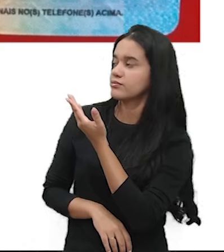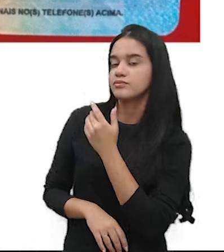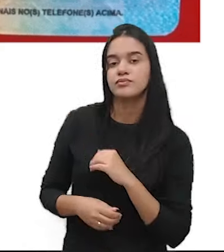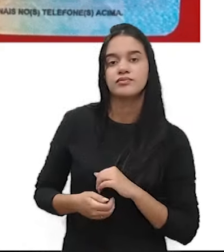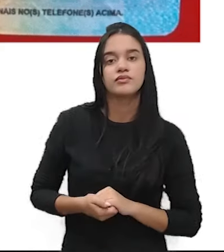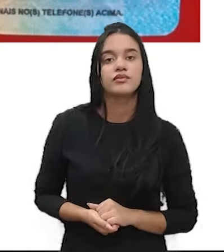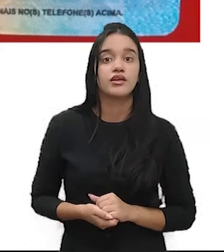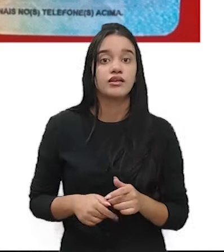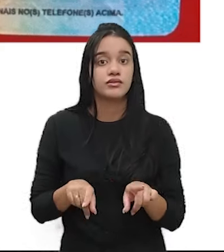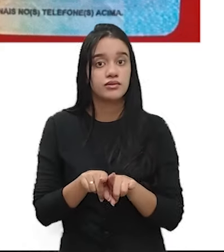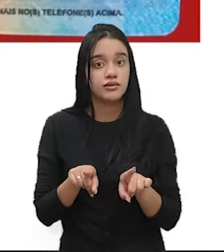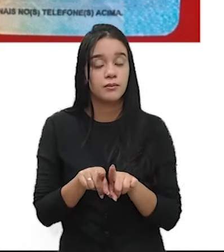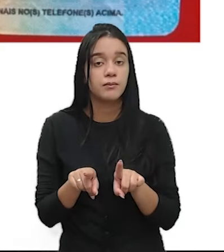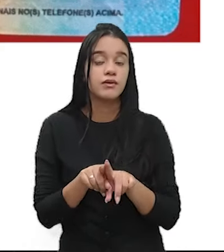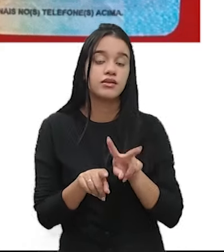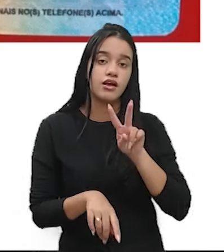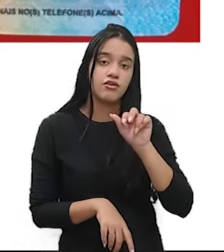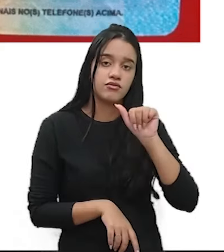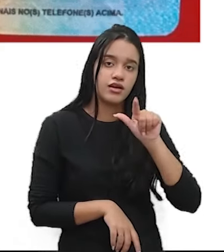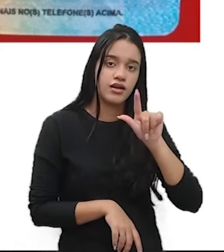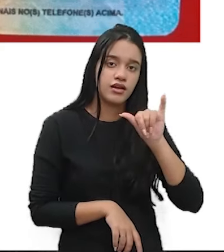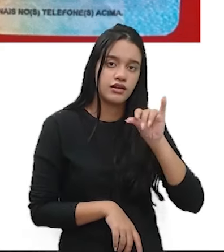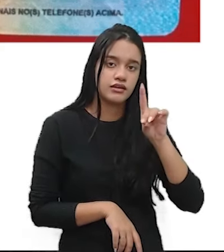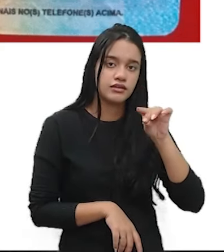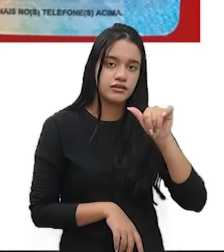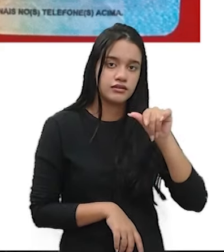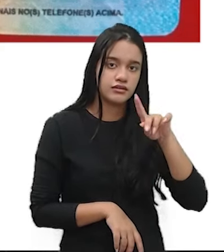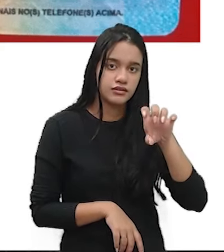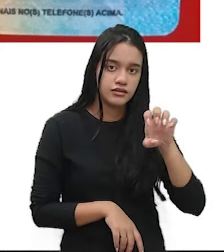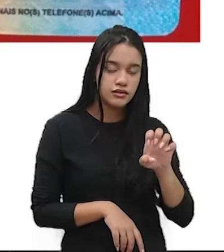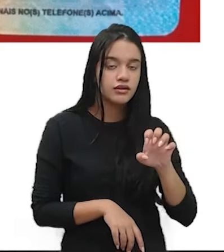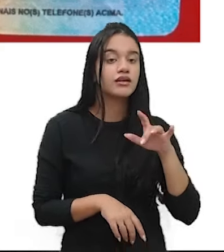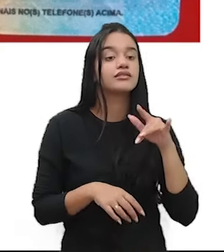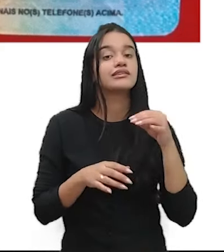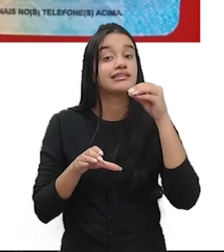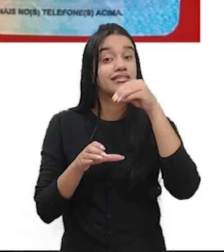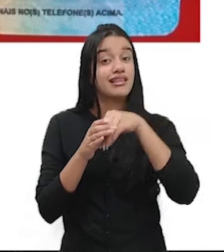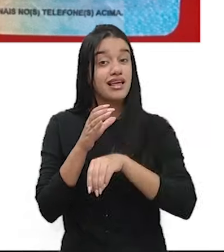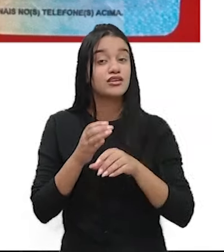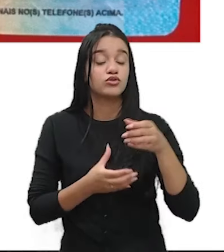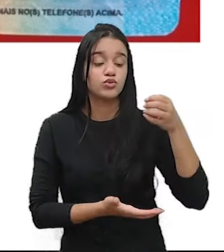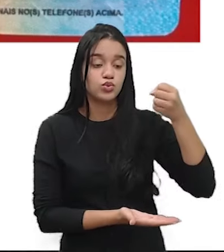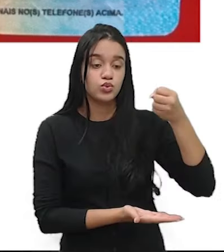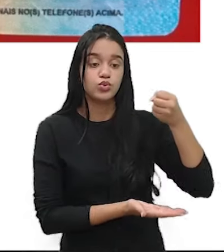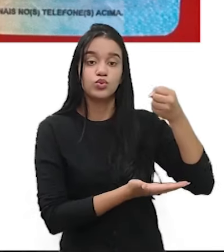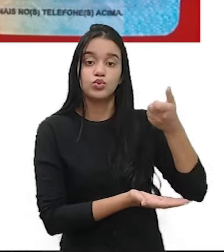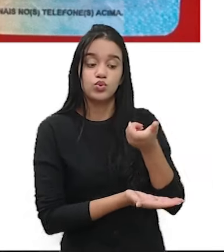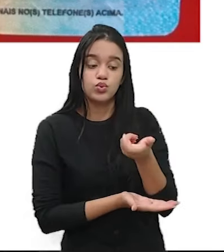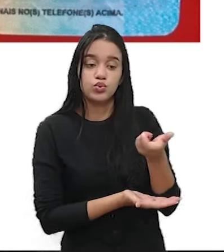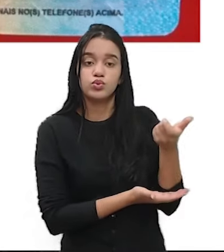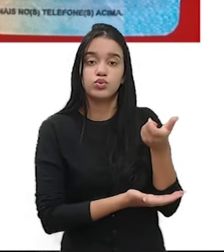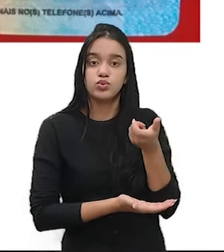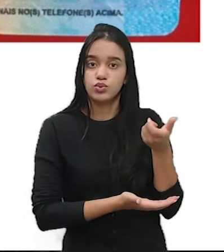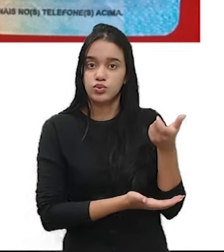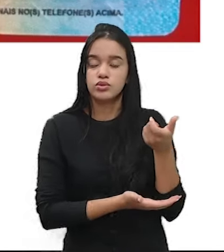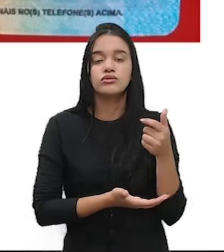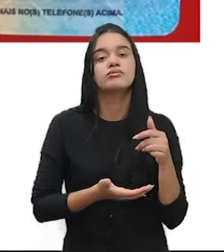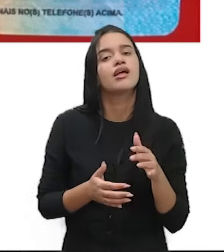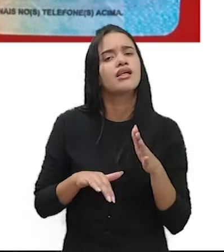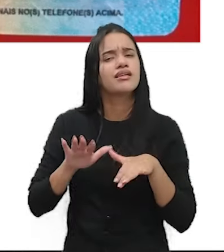validade tá aquele agente extintor que se encontra dentro do cilindro ele deve ser trocado a cada ano independentemente se